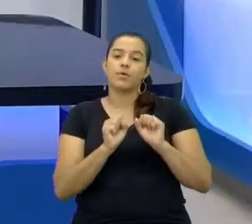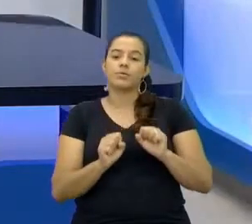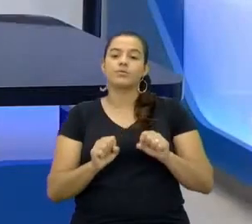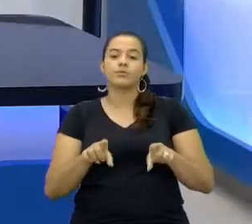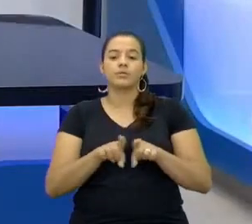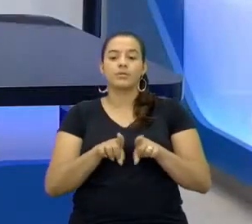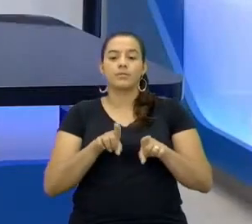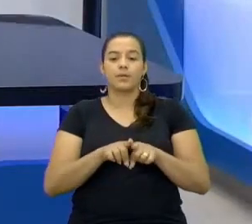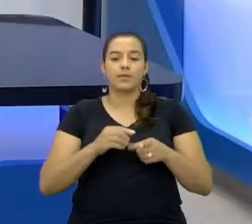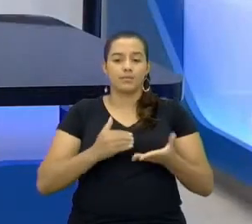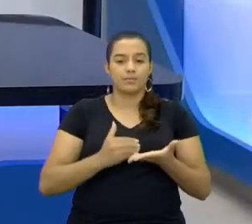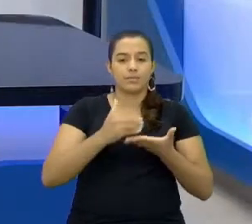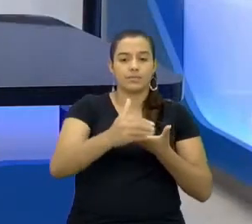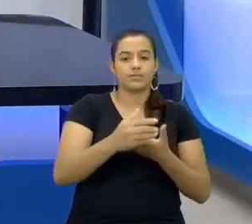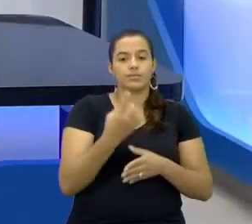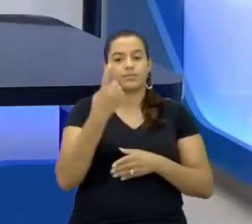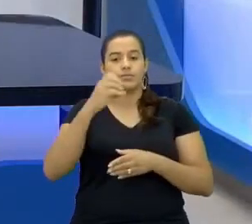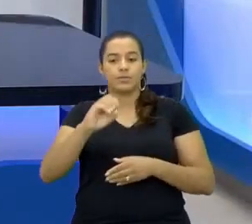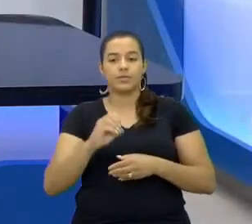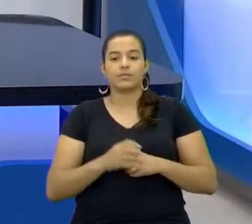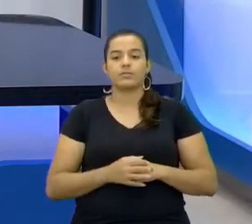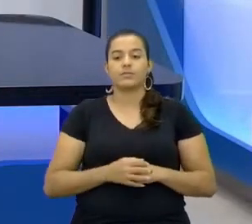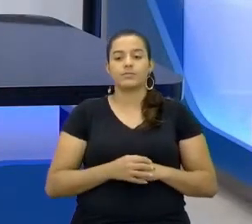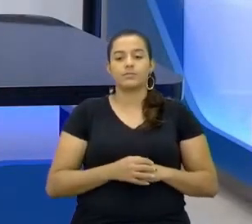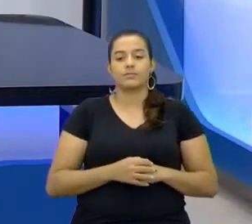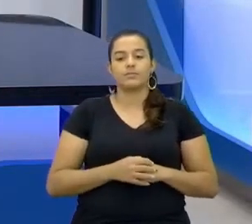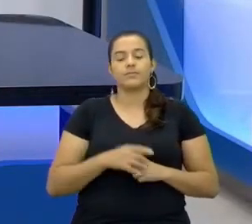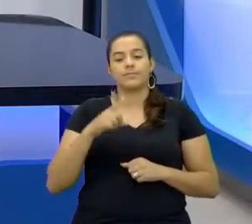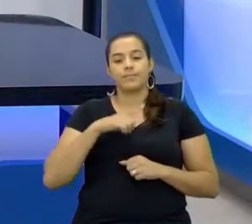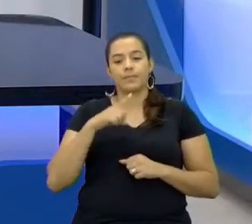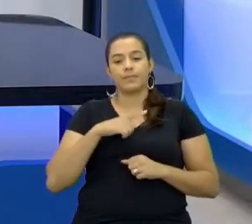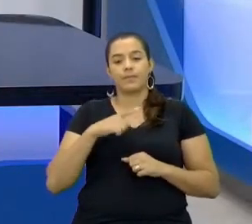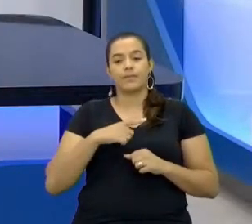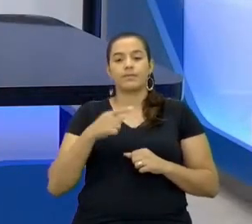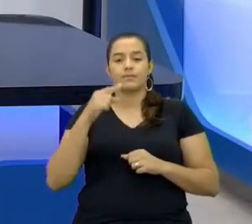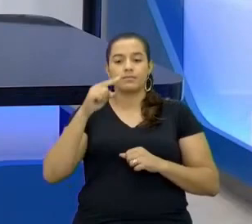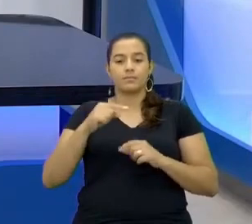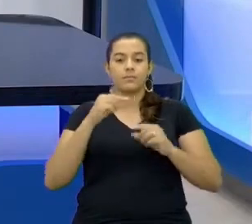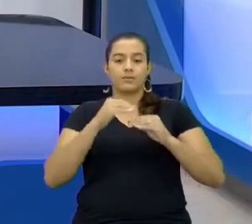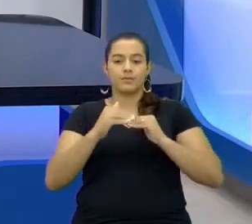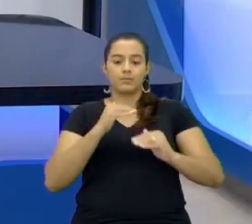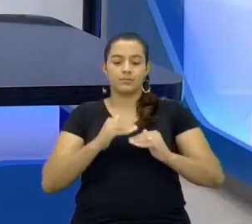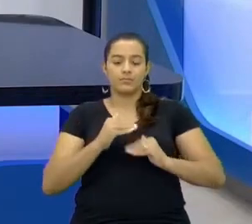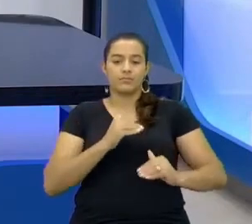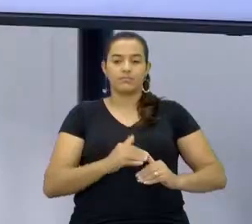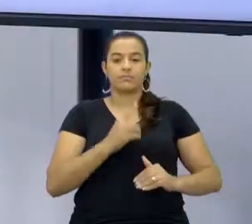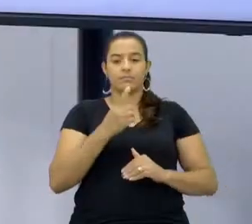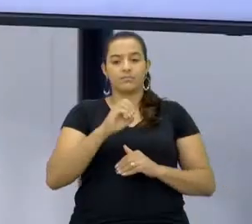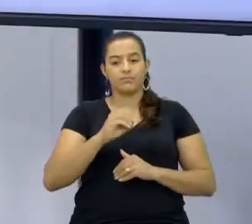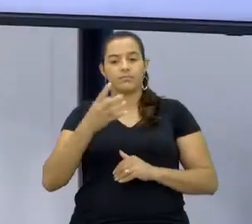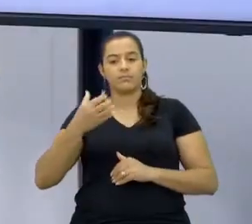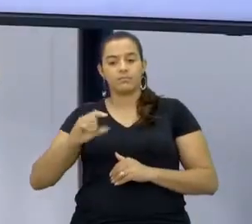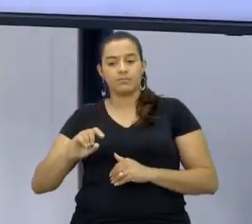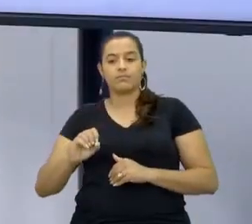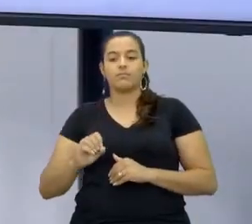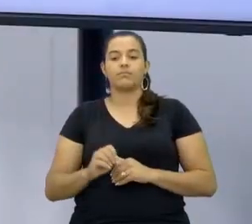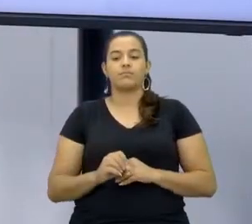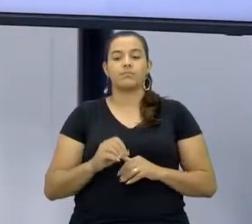por exemplo, a partir do 10, né? A partir do 10 eu caminho, aí eu vou caminhando de 10 em 10. Então, a